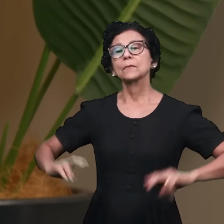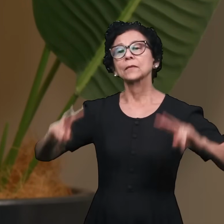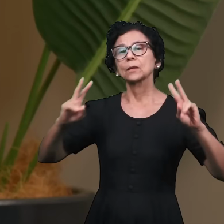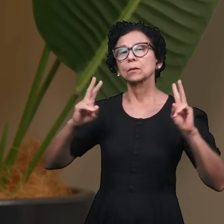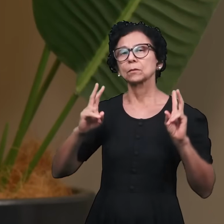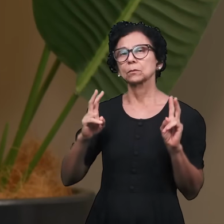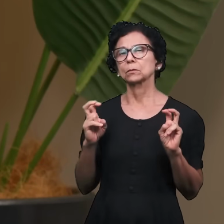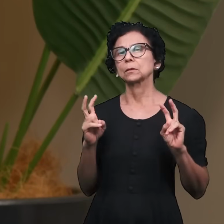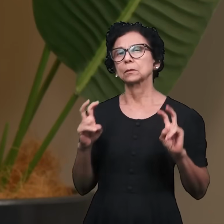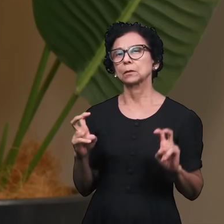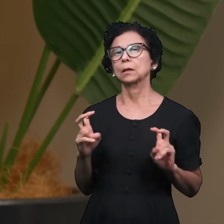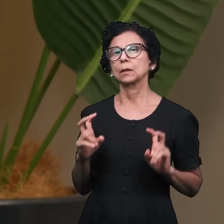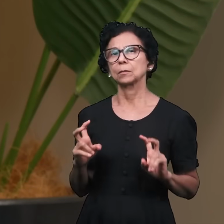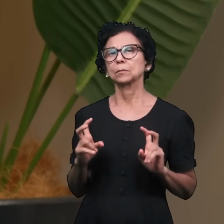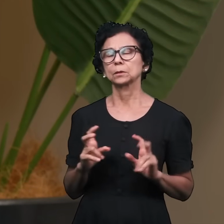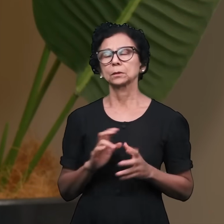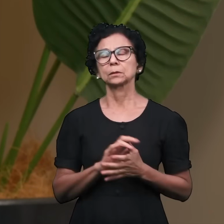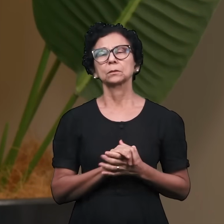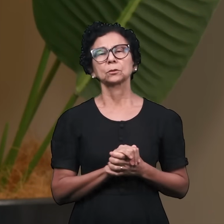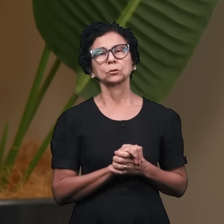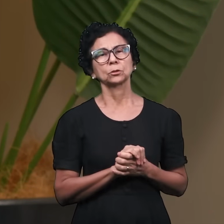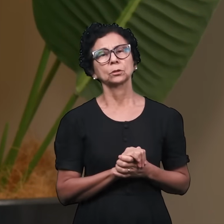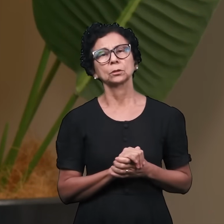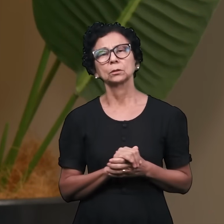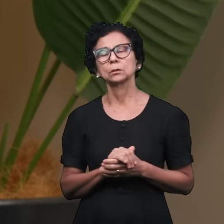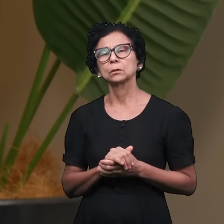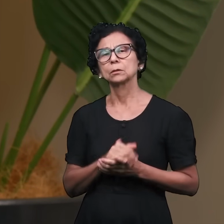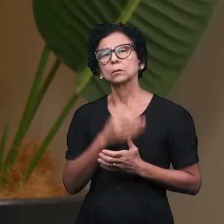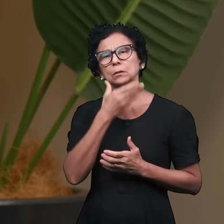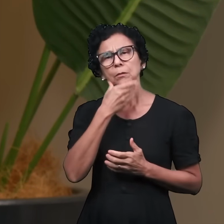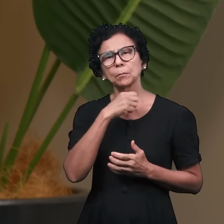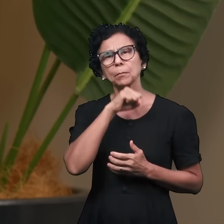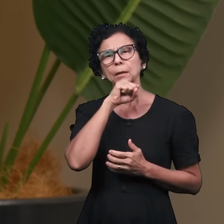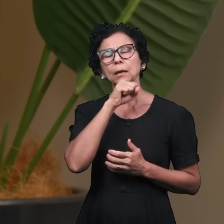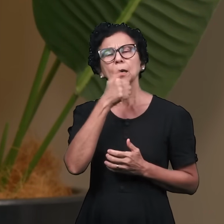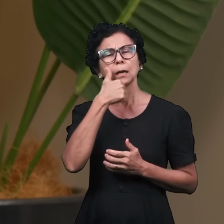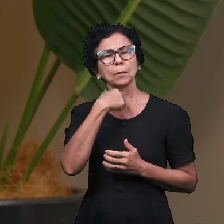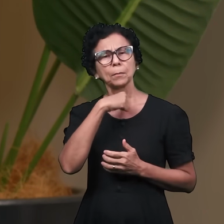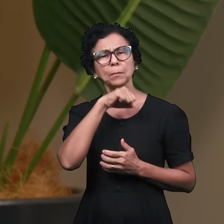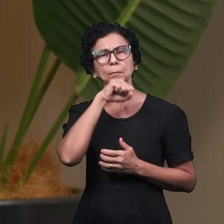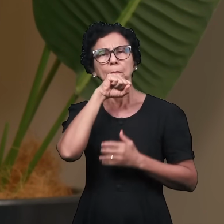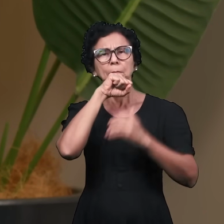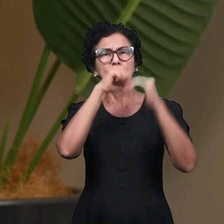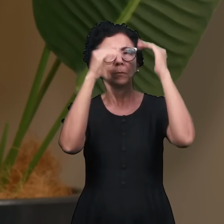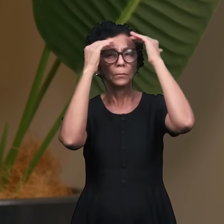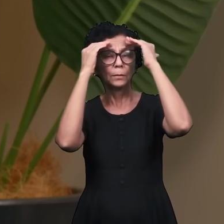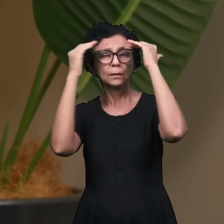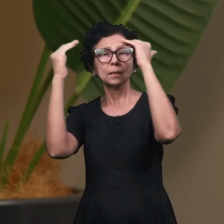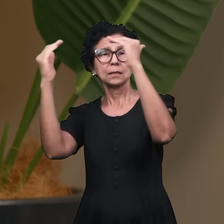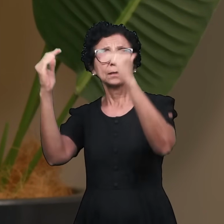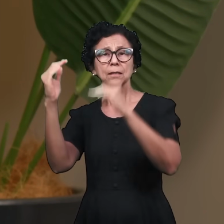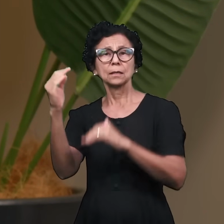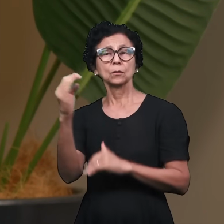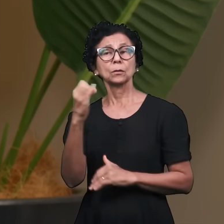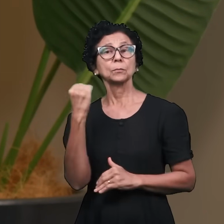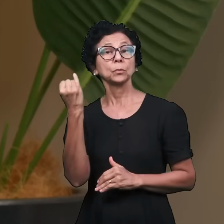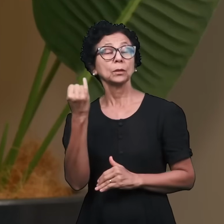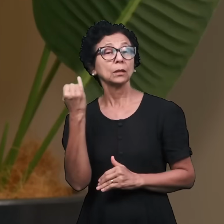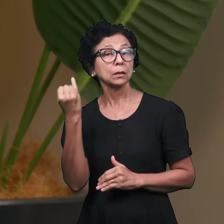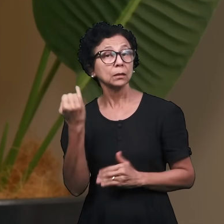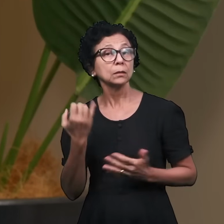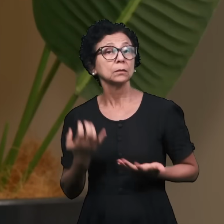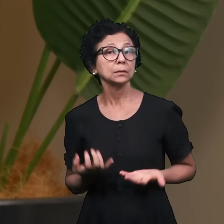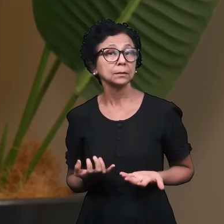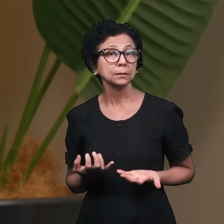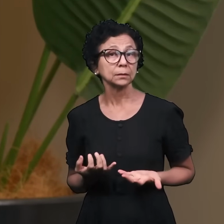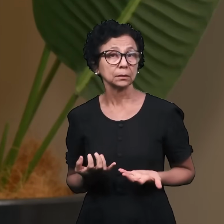hoje é acerca de obedecermos os nossos pais, a importância disso, quais são